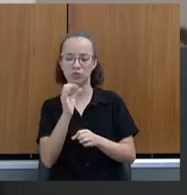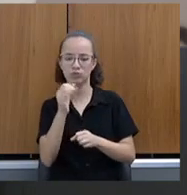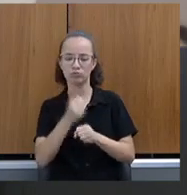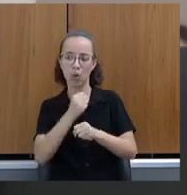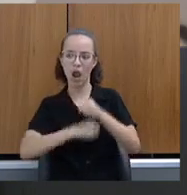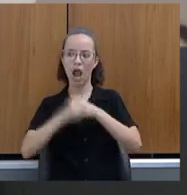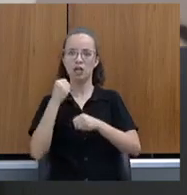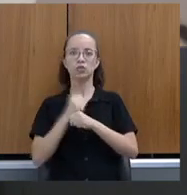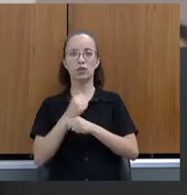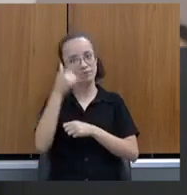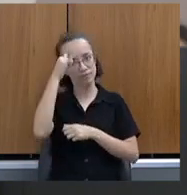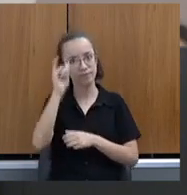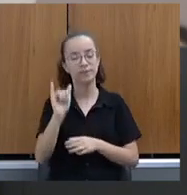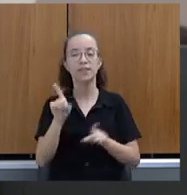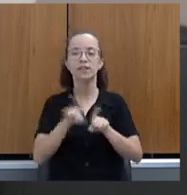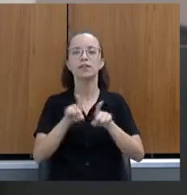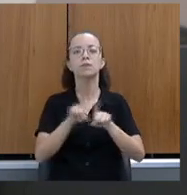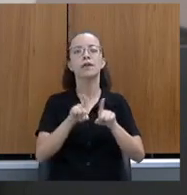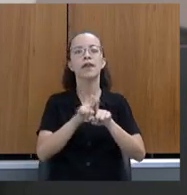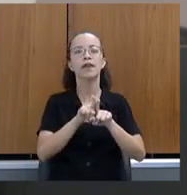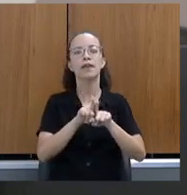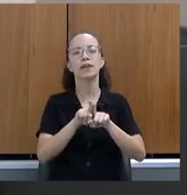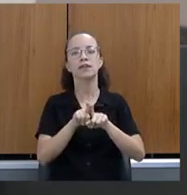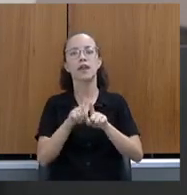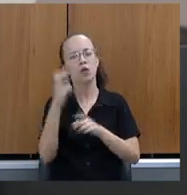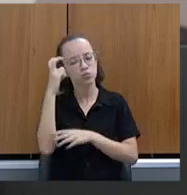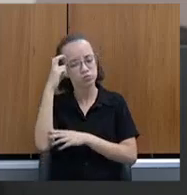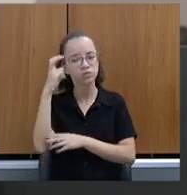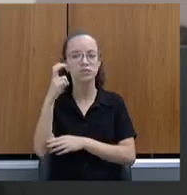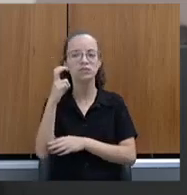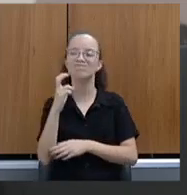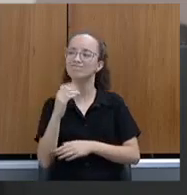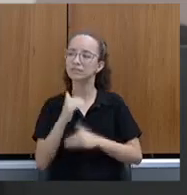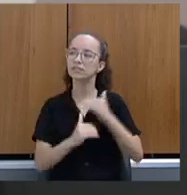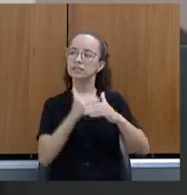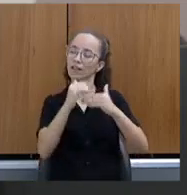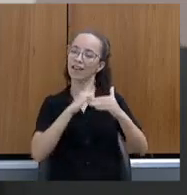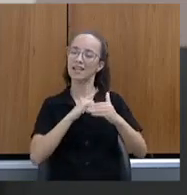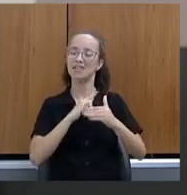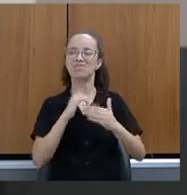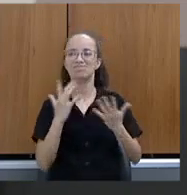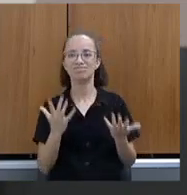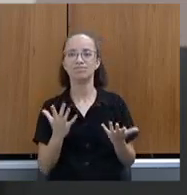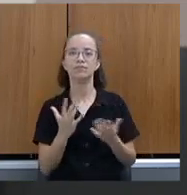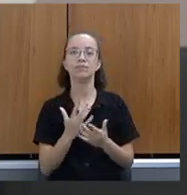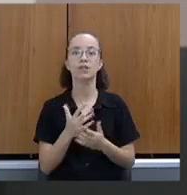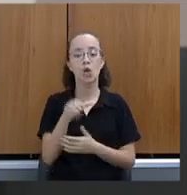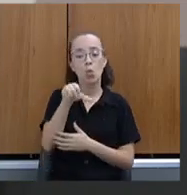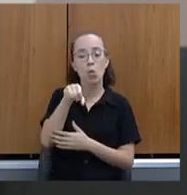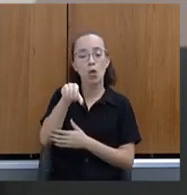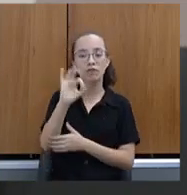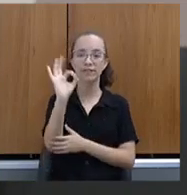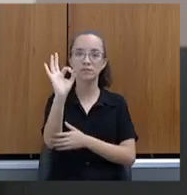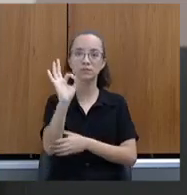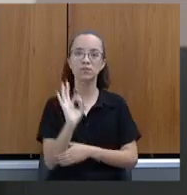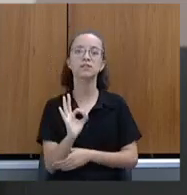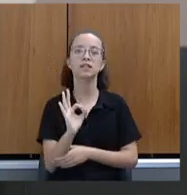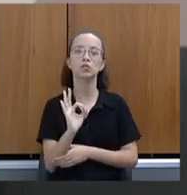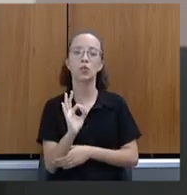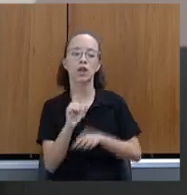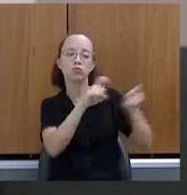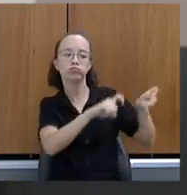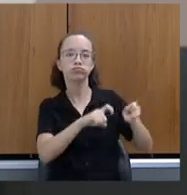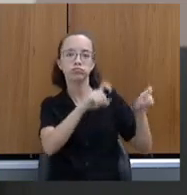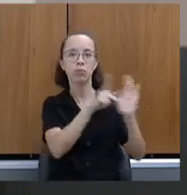o descentra cultura é que traz um avanço muito grande porque 90% do nosso interior de Minas Gerais